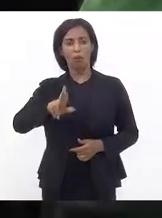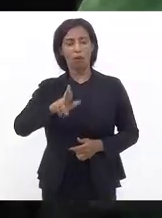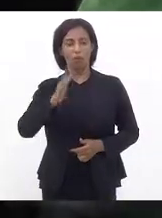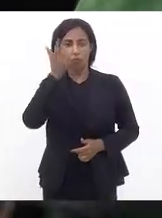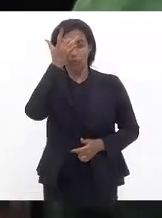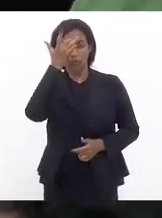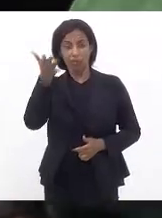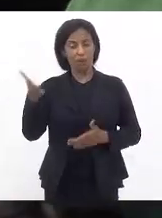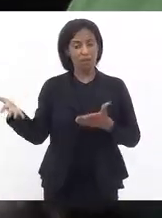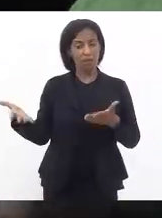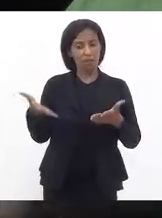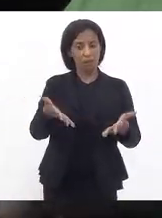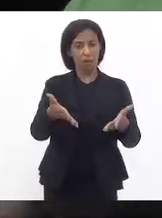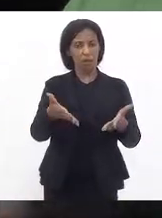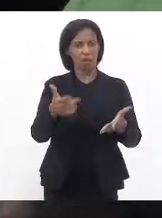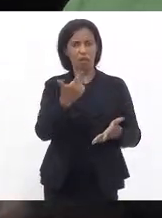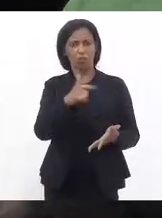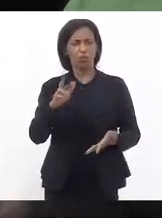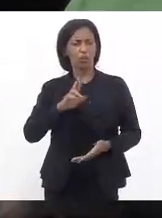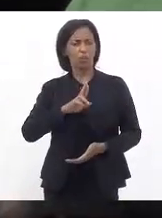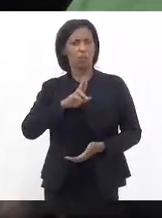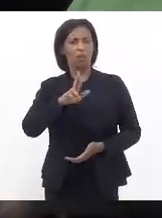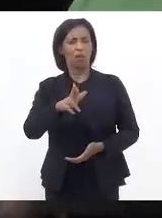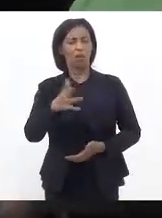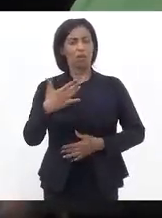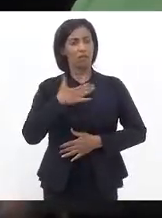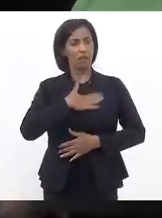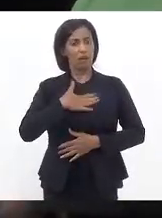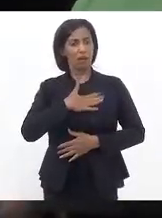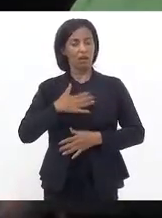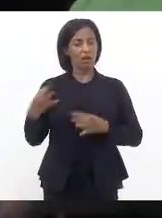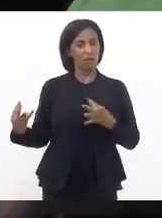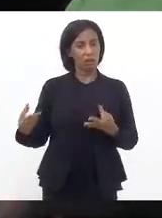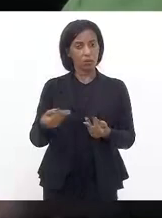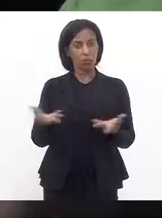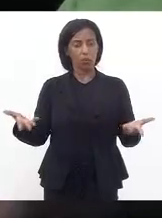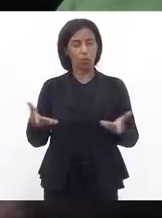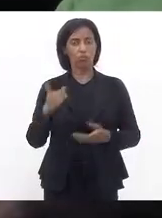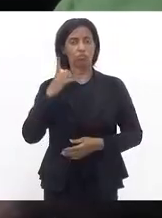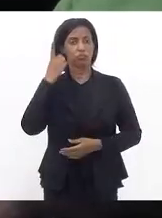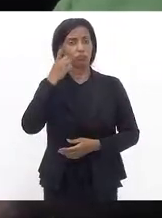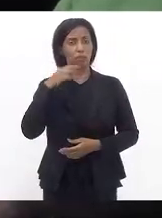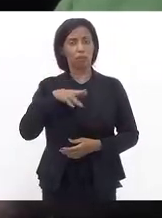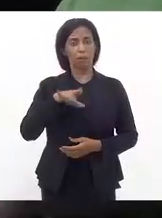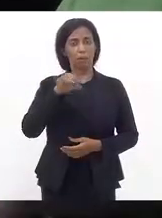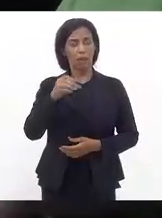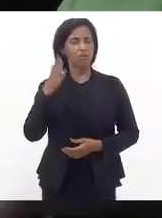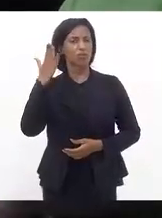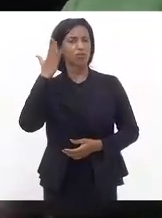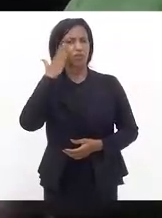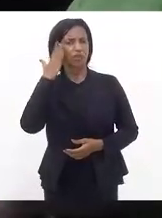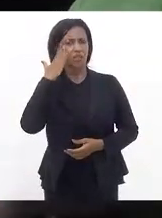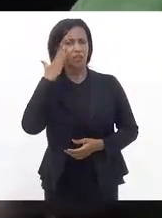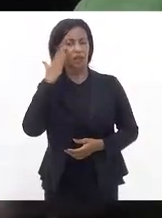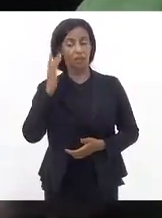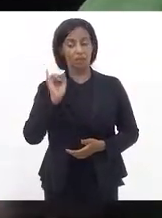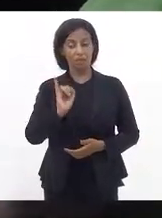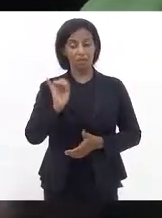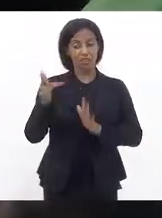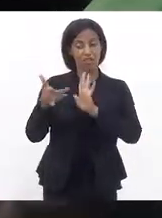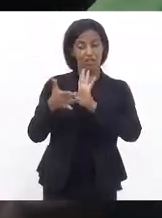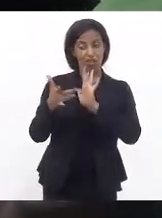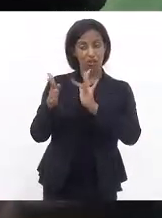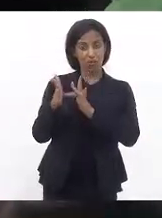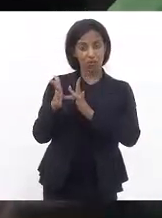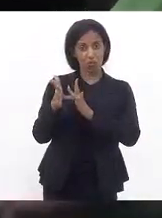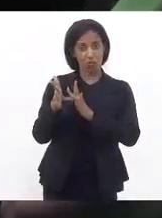fácil para ele não uma resposta que irá agradar a todos Deputado Márcio Gualberto bem sabe né Se Jesus